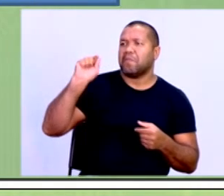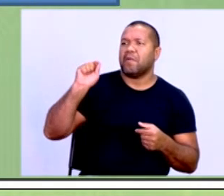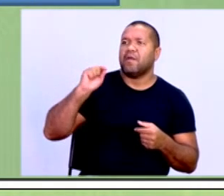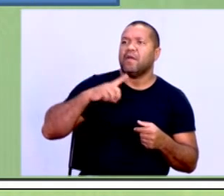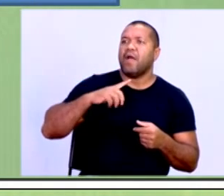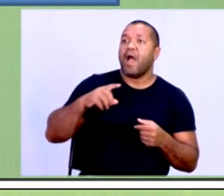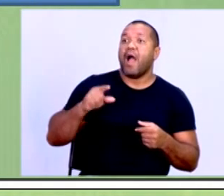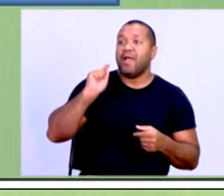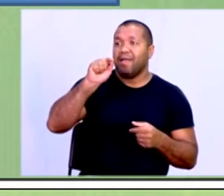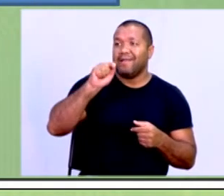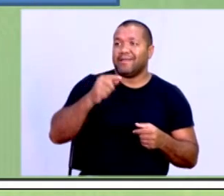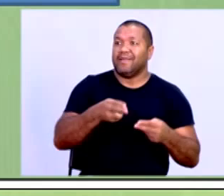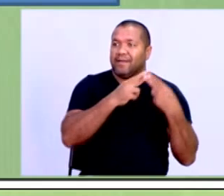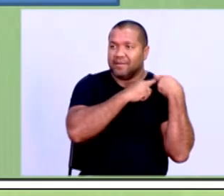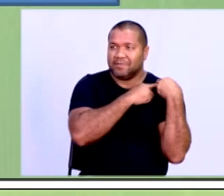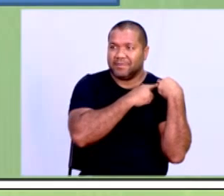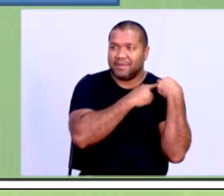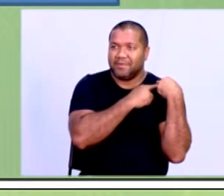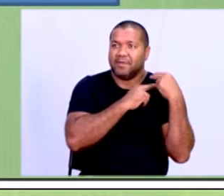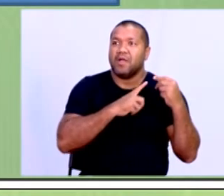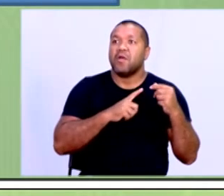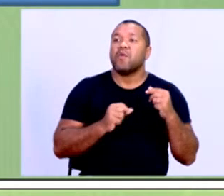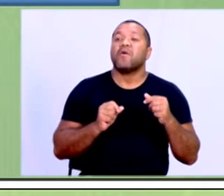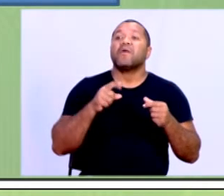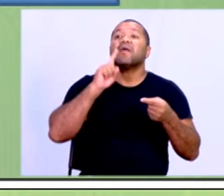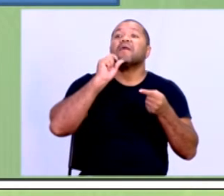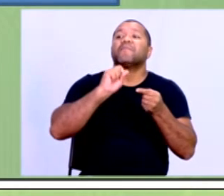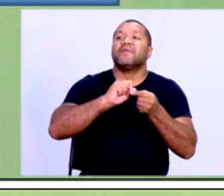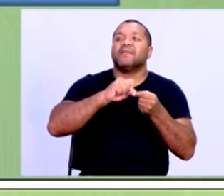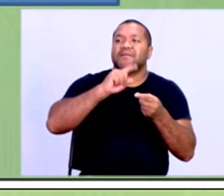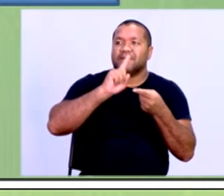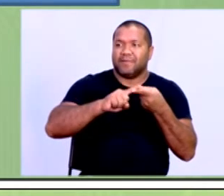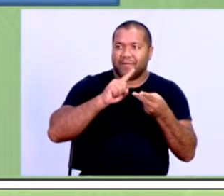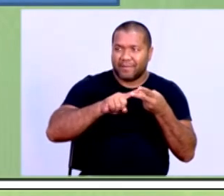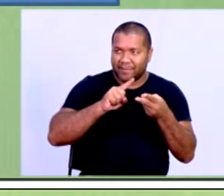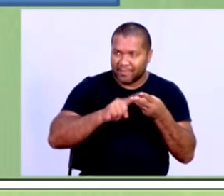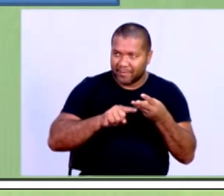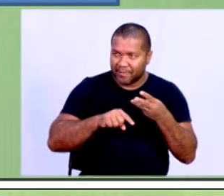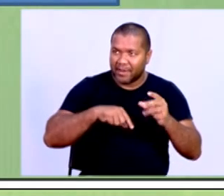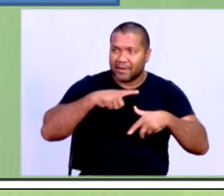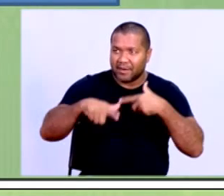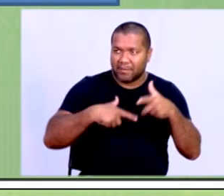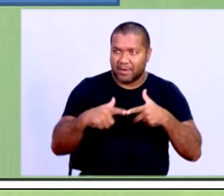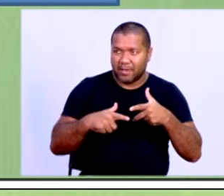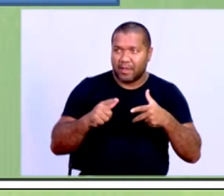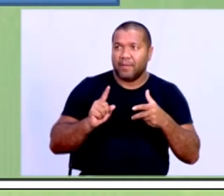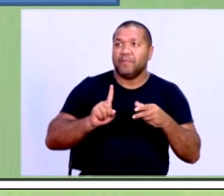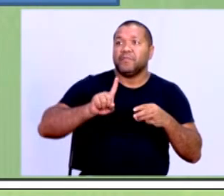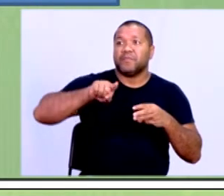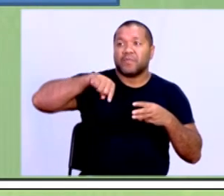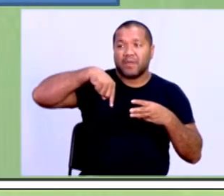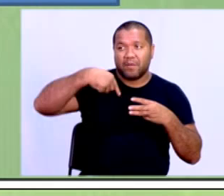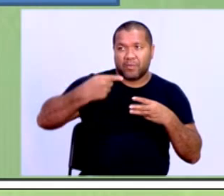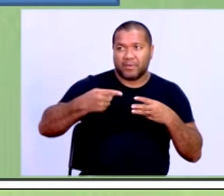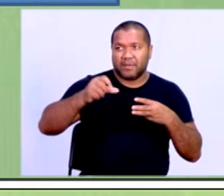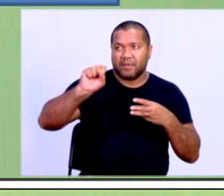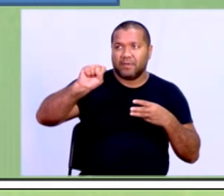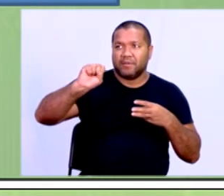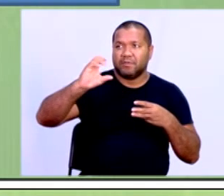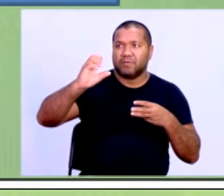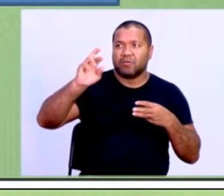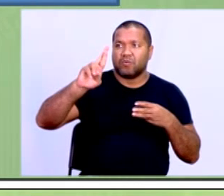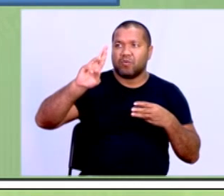decidir quais os recursos e quais as funcionalidades que serão utilizadas. Em seguida, eu tenho o Scrum